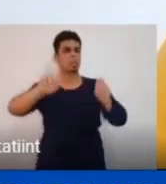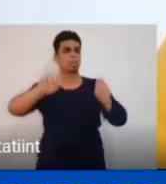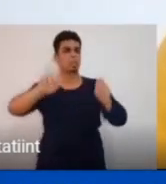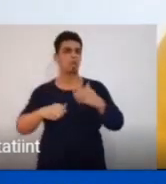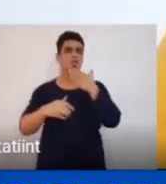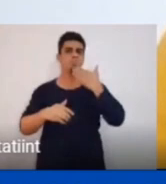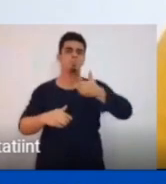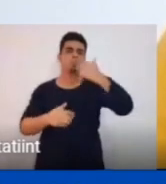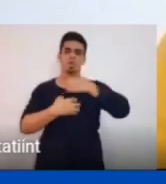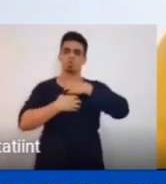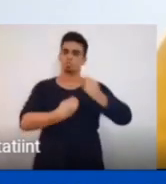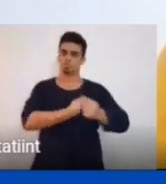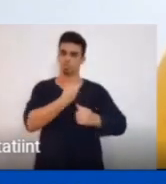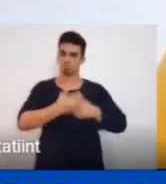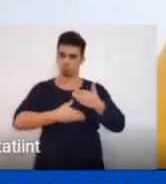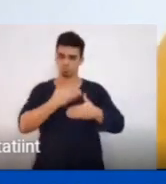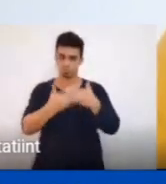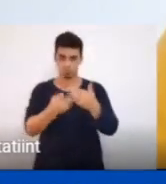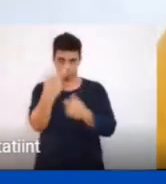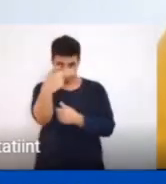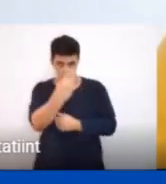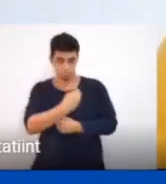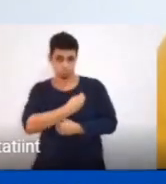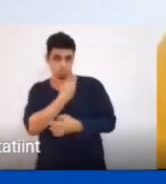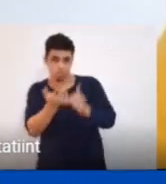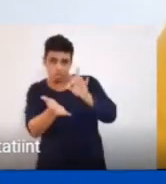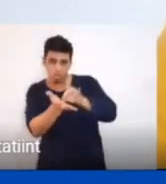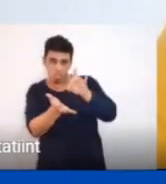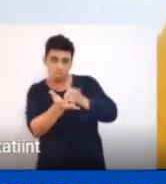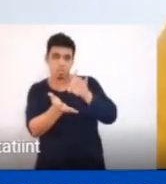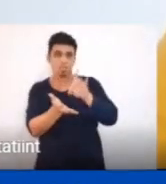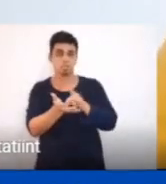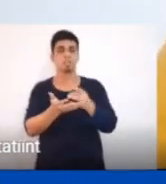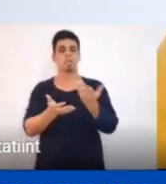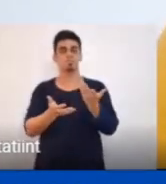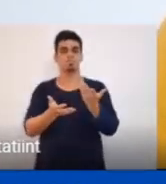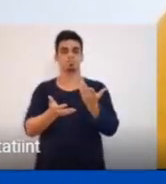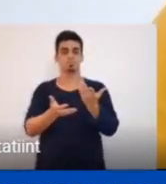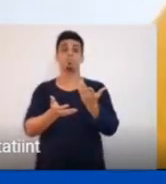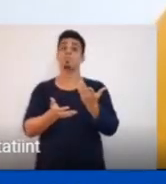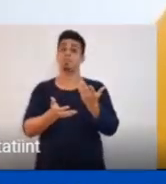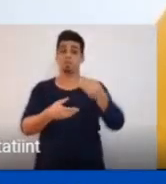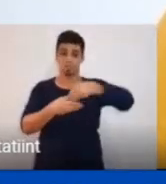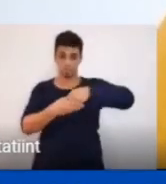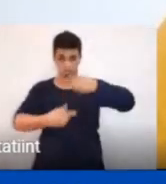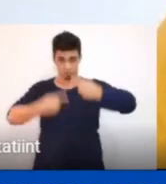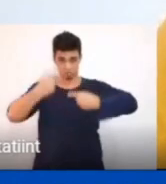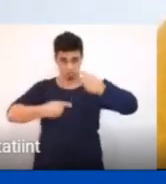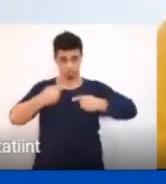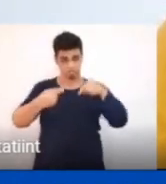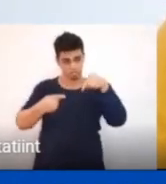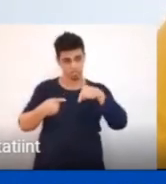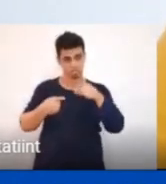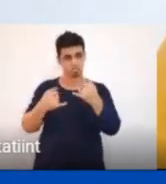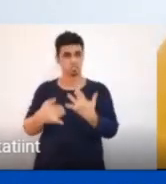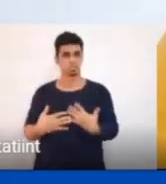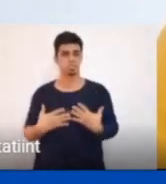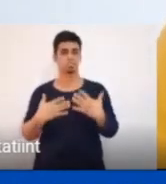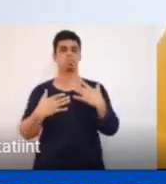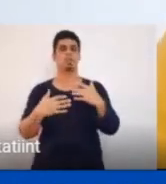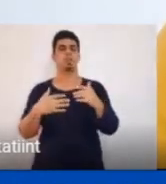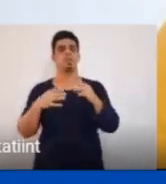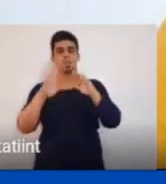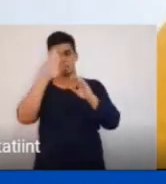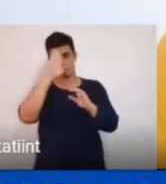condições de observar a sua própria realidade. No campo da política de drogas, isso é central, porque não